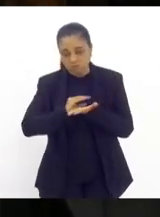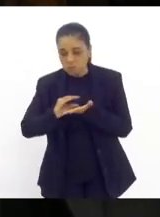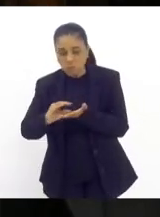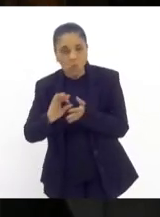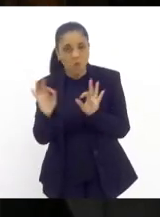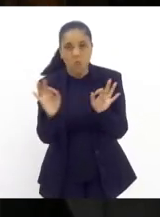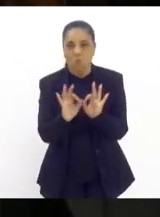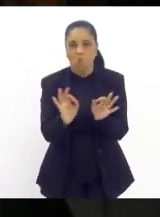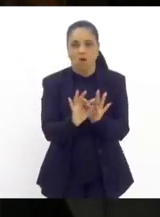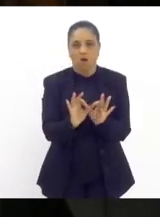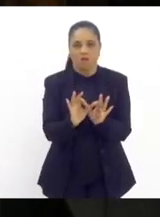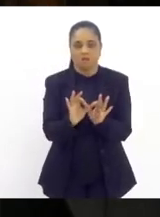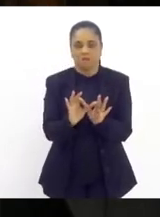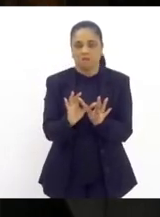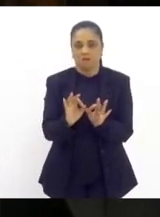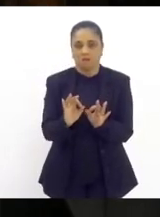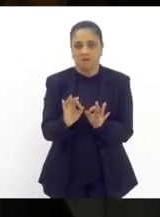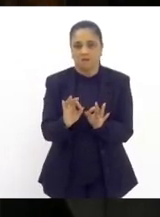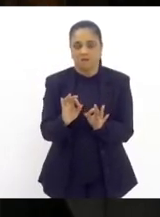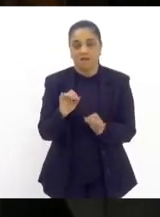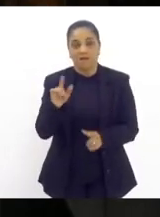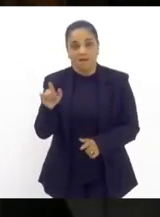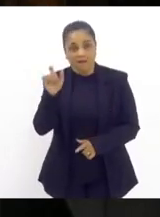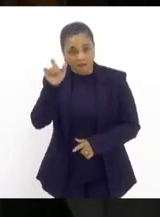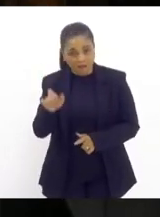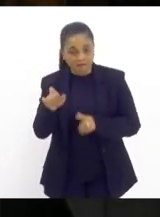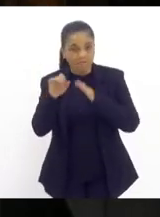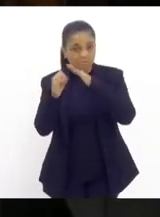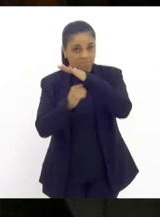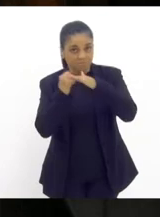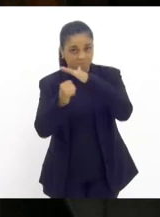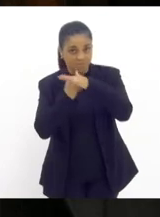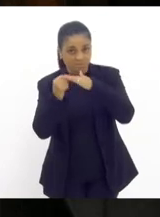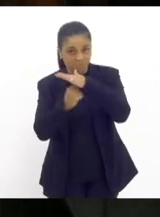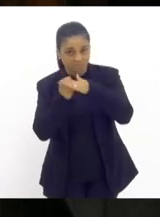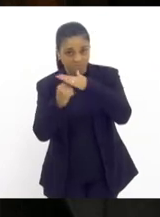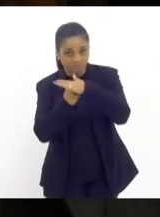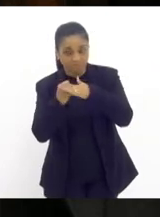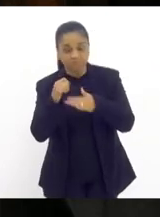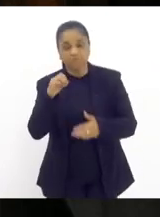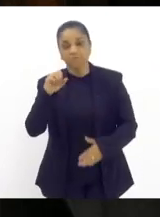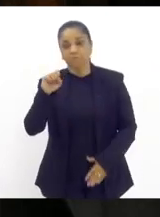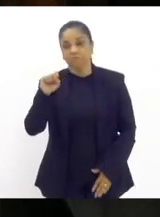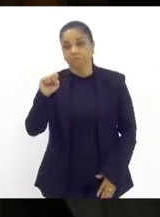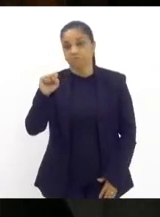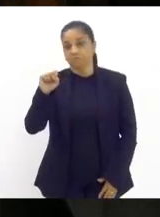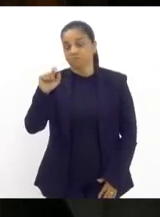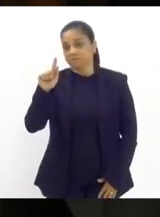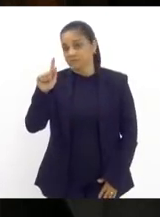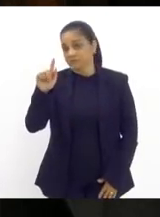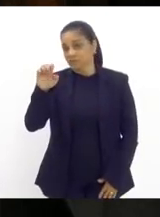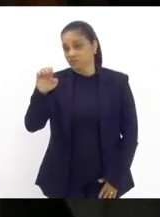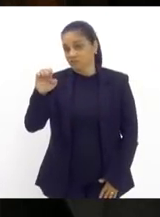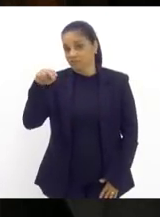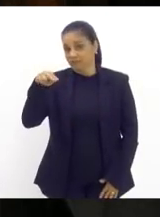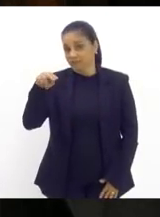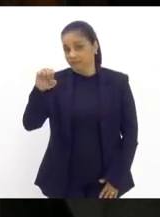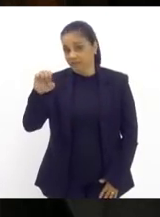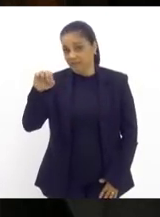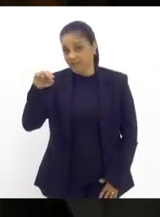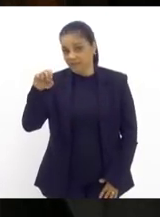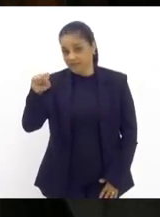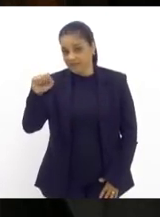e a janela deveria gozar de autonomia financeira e Administrativa